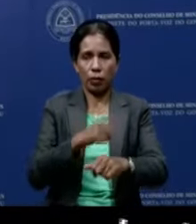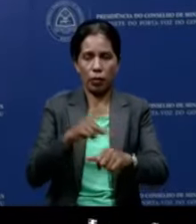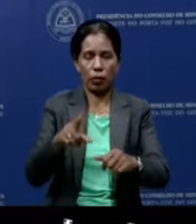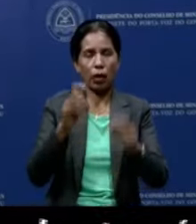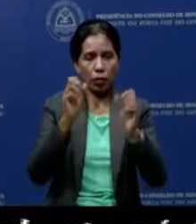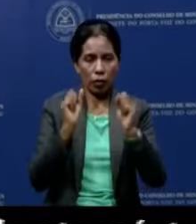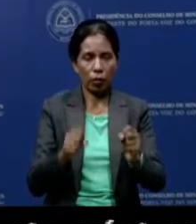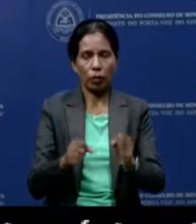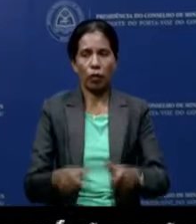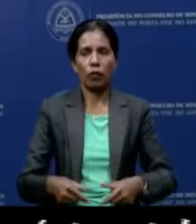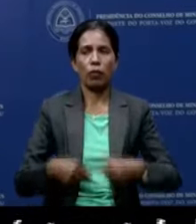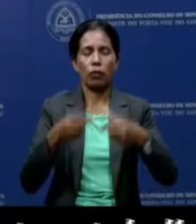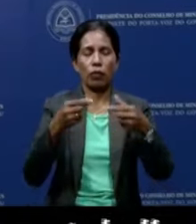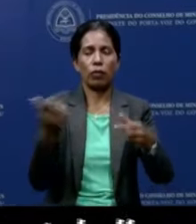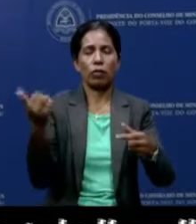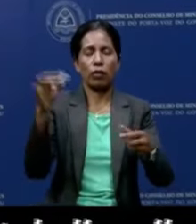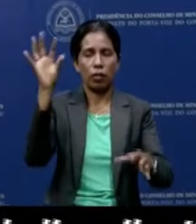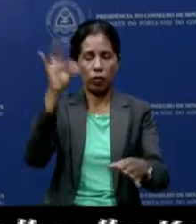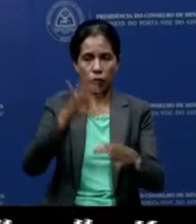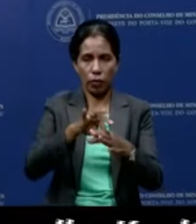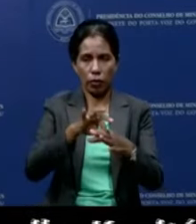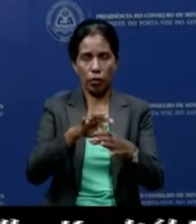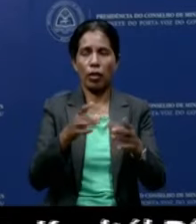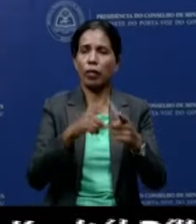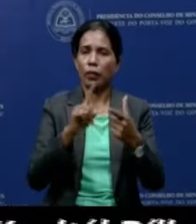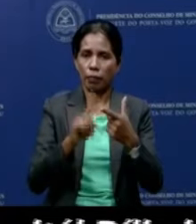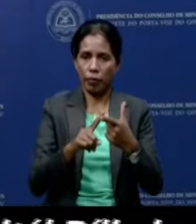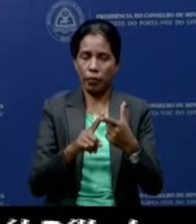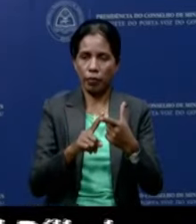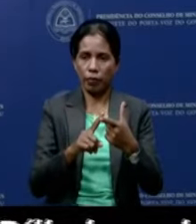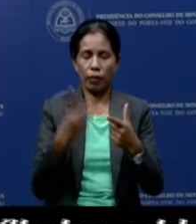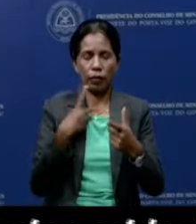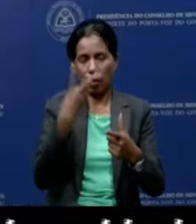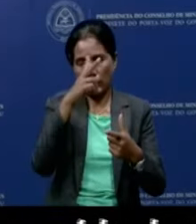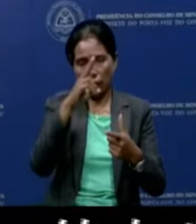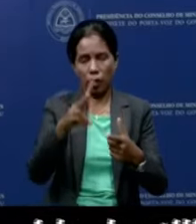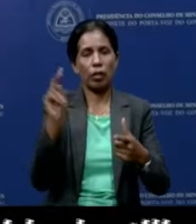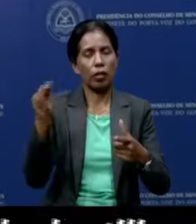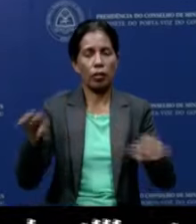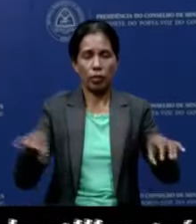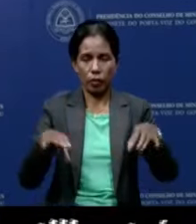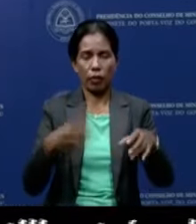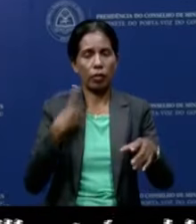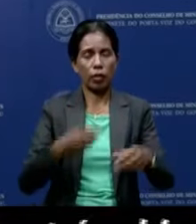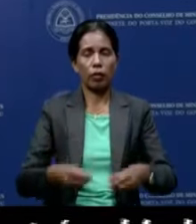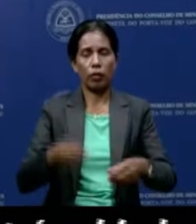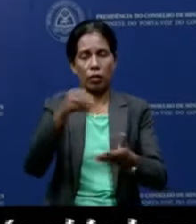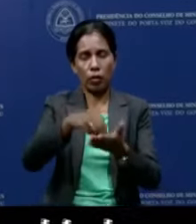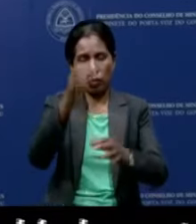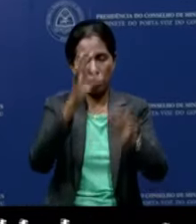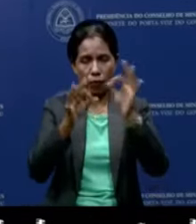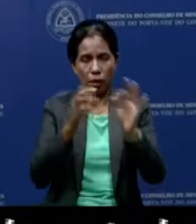di foser nia votos para depois itlor hari ini servisu mas itu tem que fo confiança qualquer